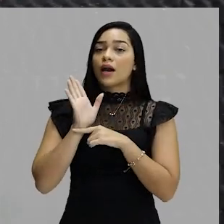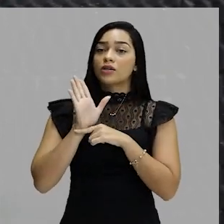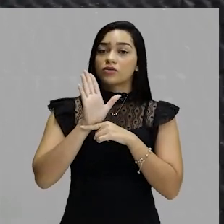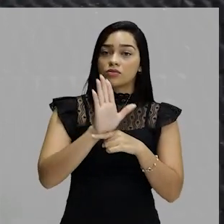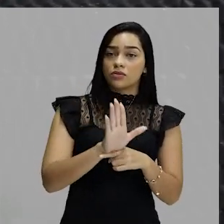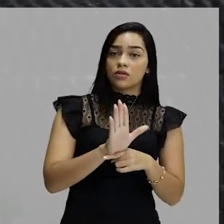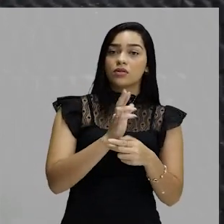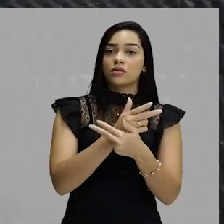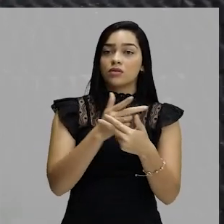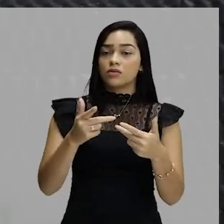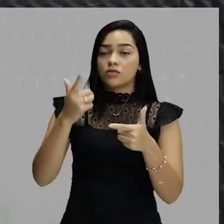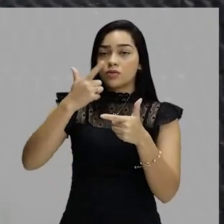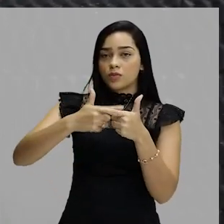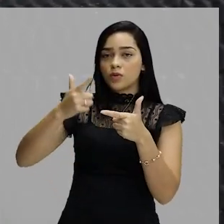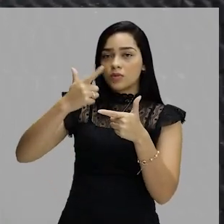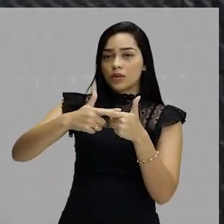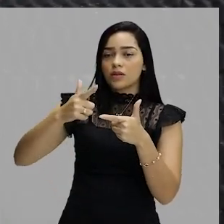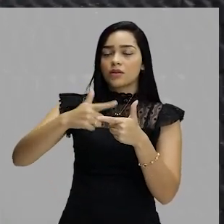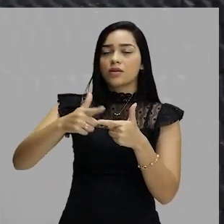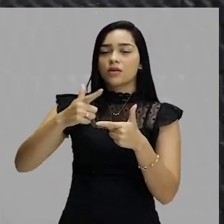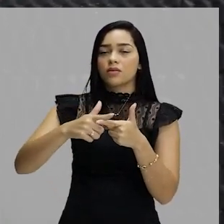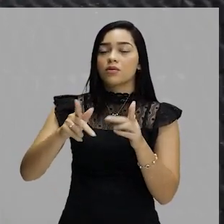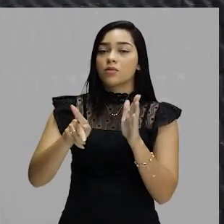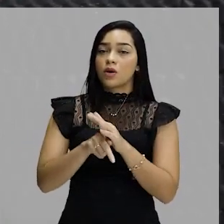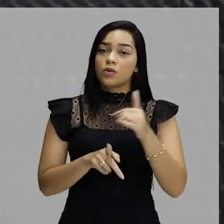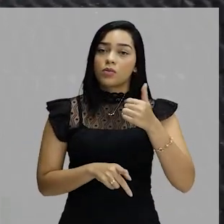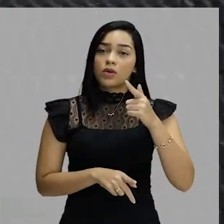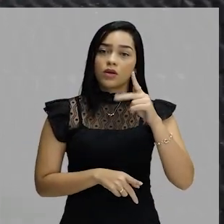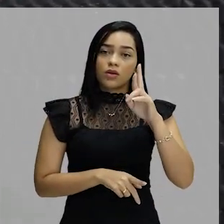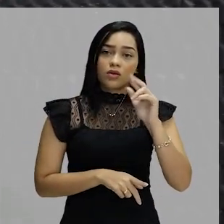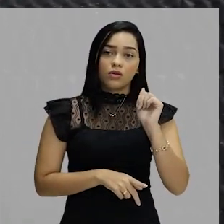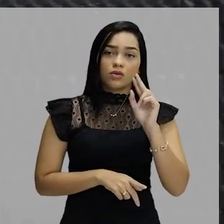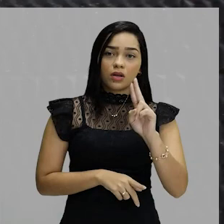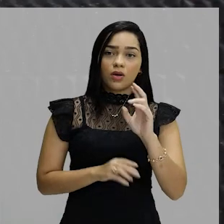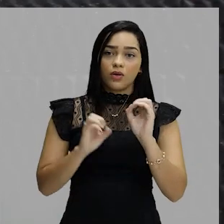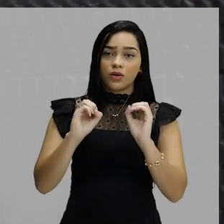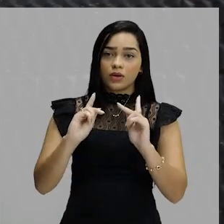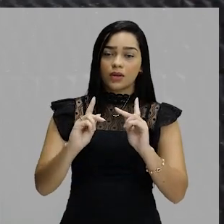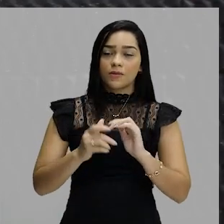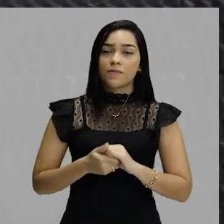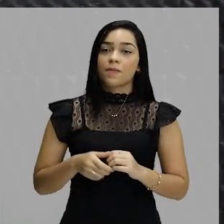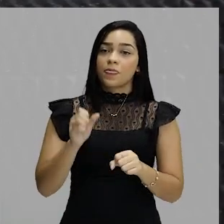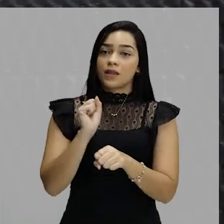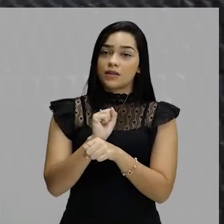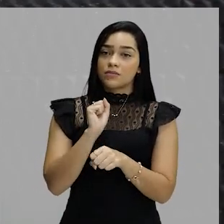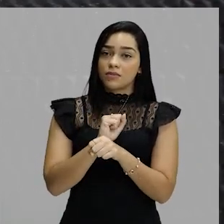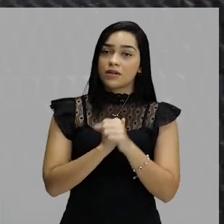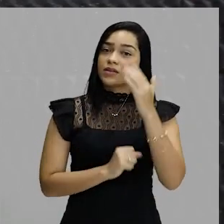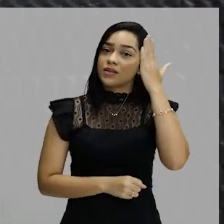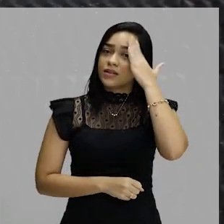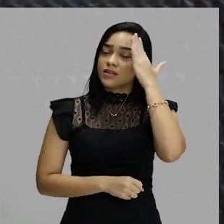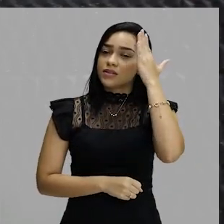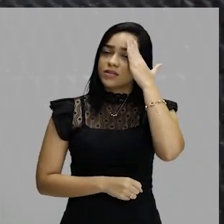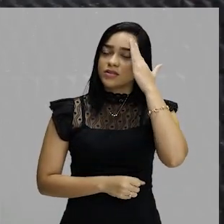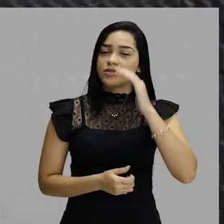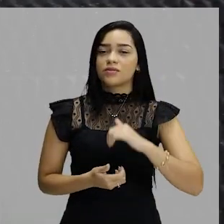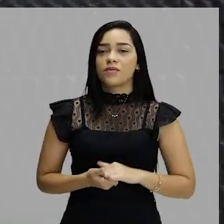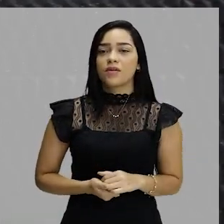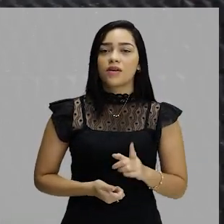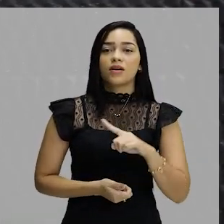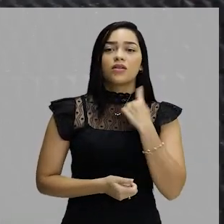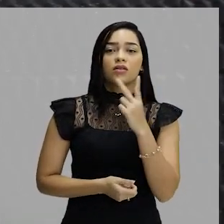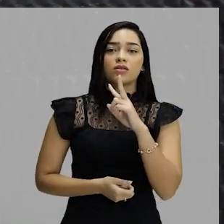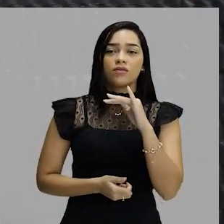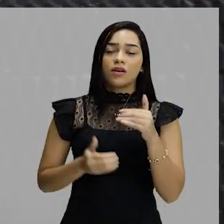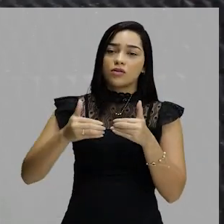na maioria dos problemas de função do primeiro grau. Ok? Espero que tenha entendido e a gente vai